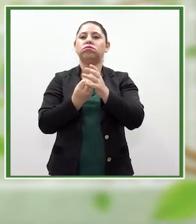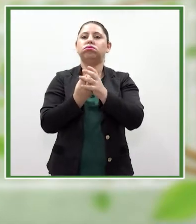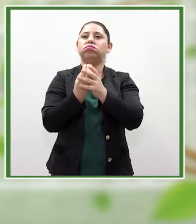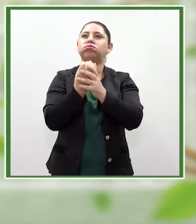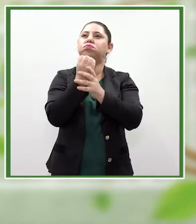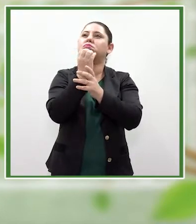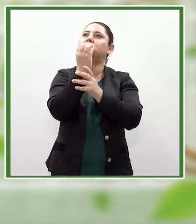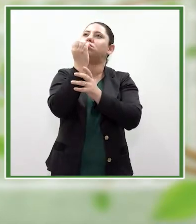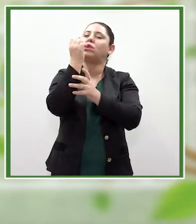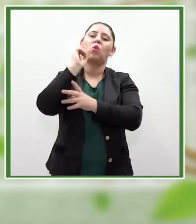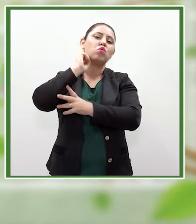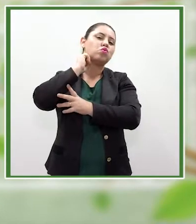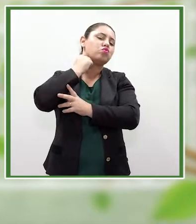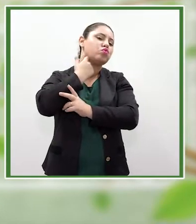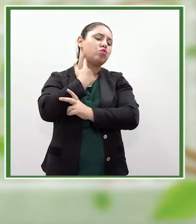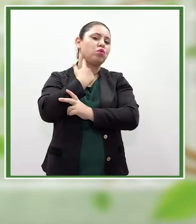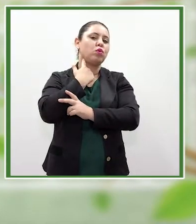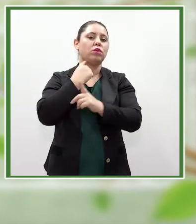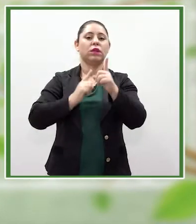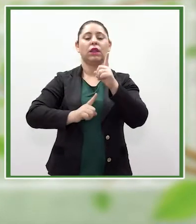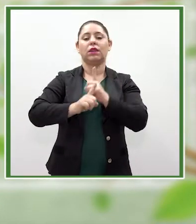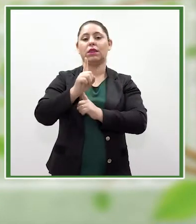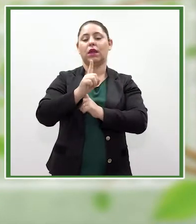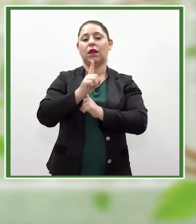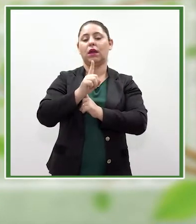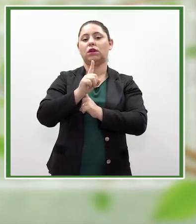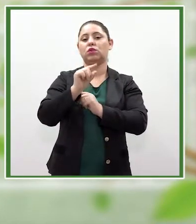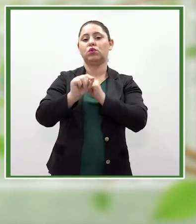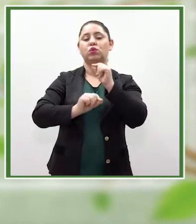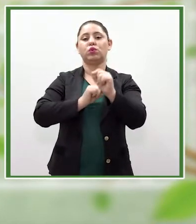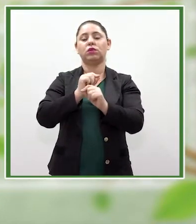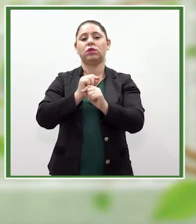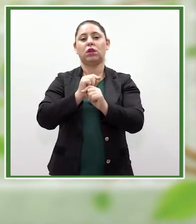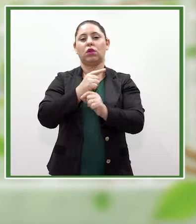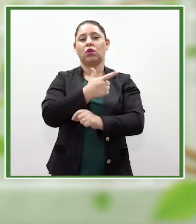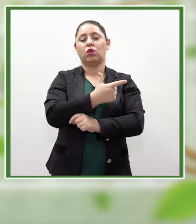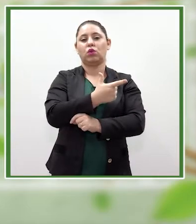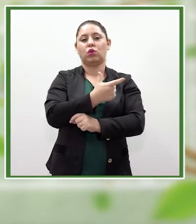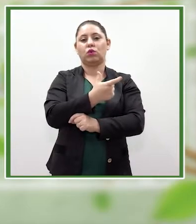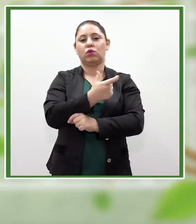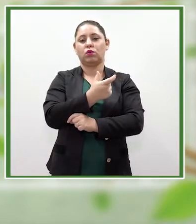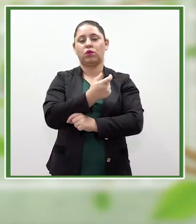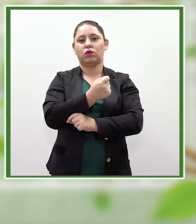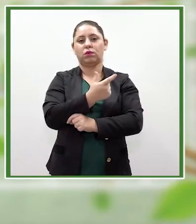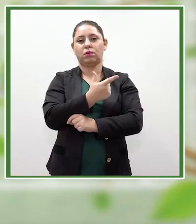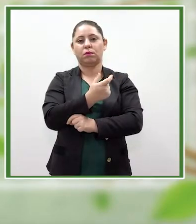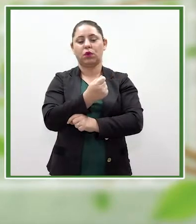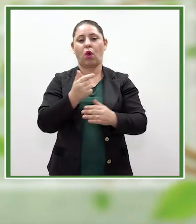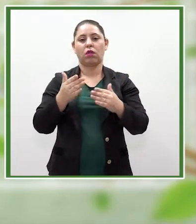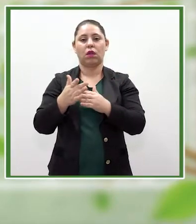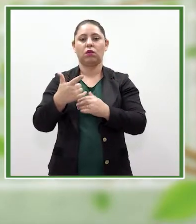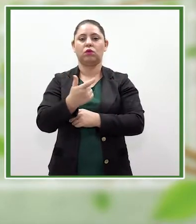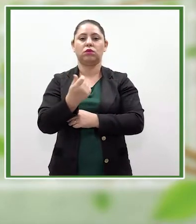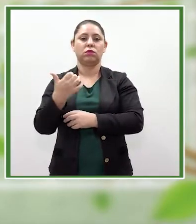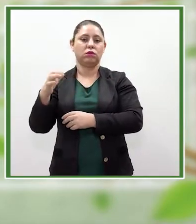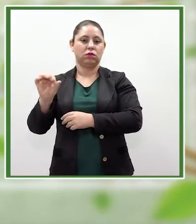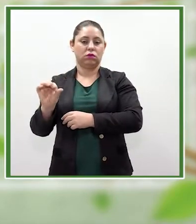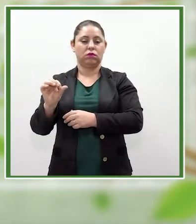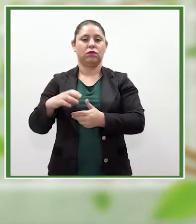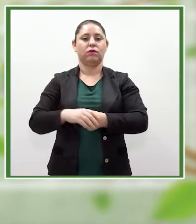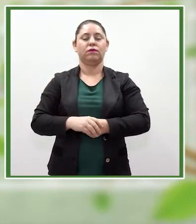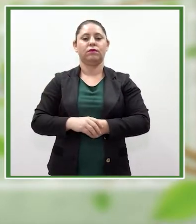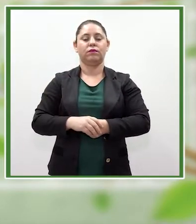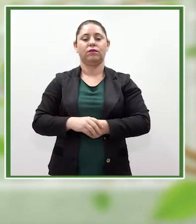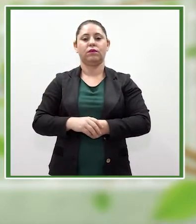de 2000 as nossas emissões eram muito altas e principalmente relacionadas